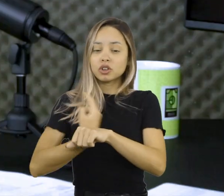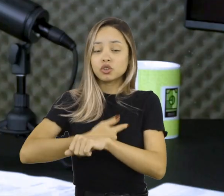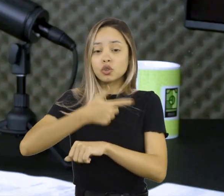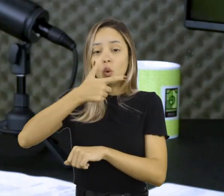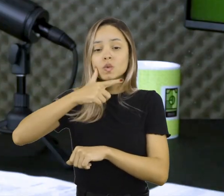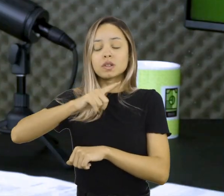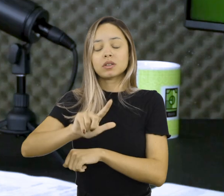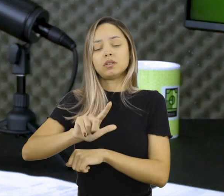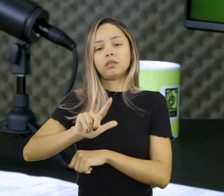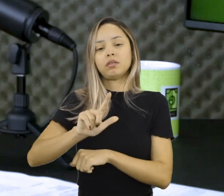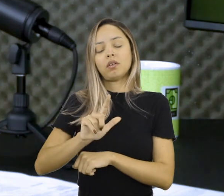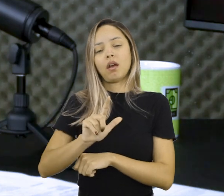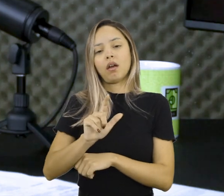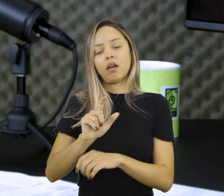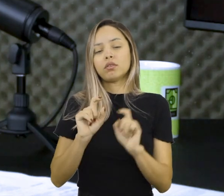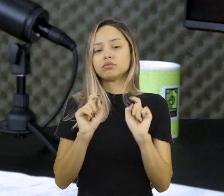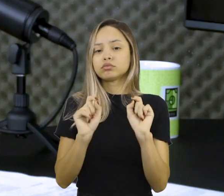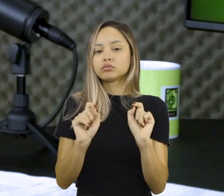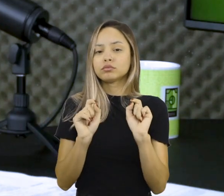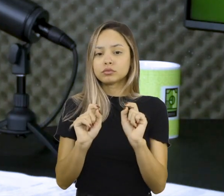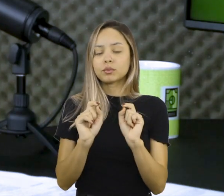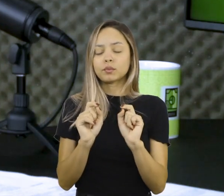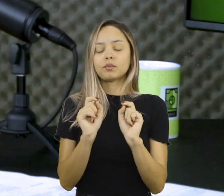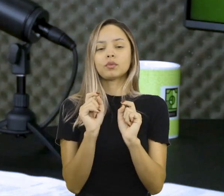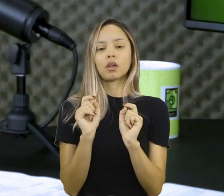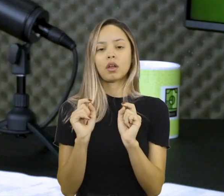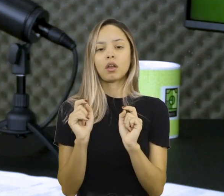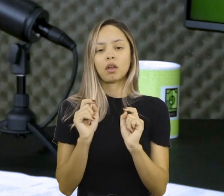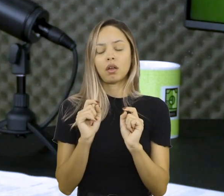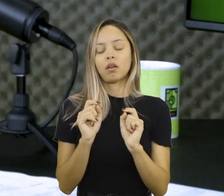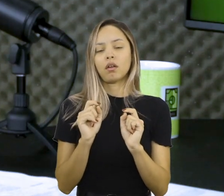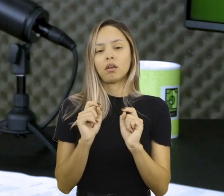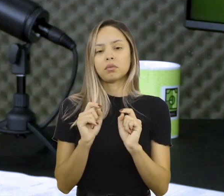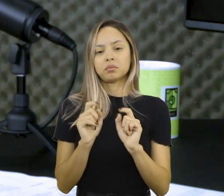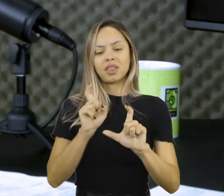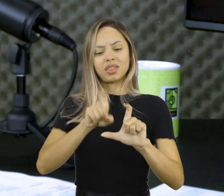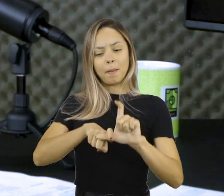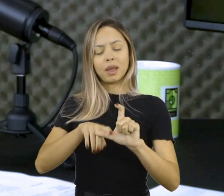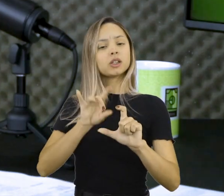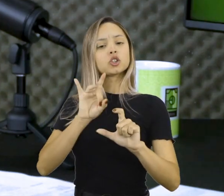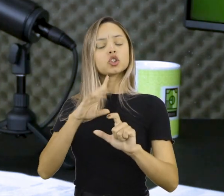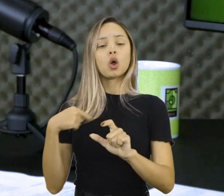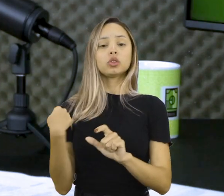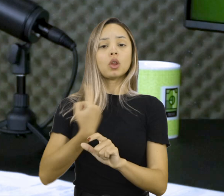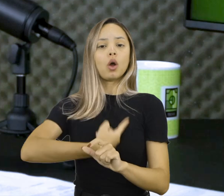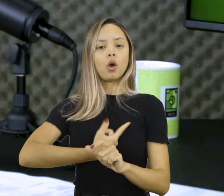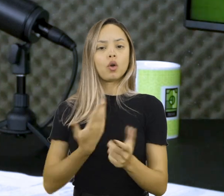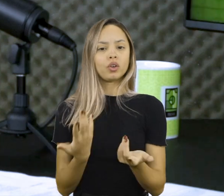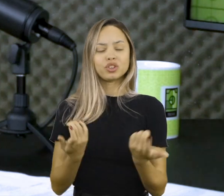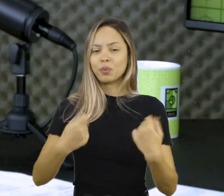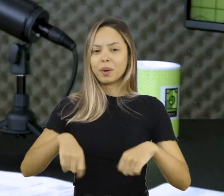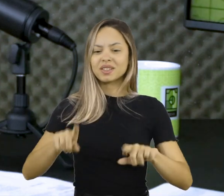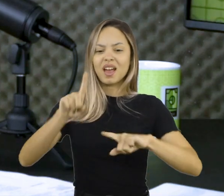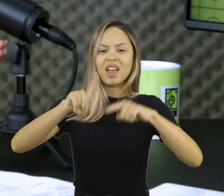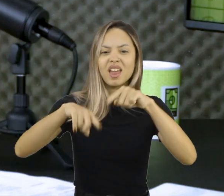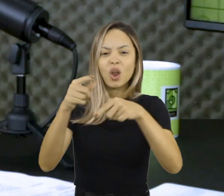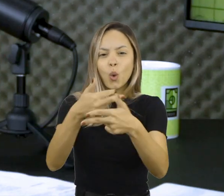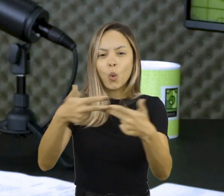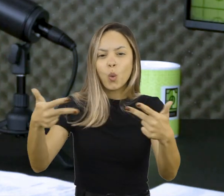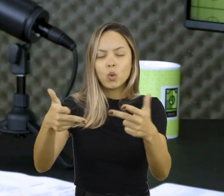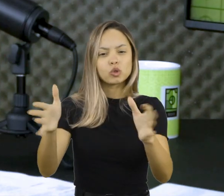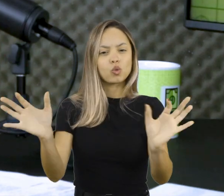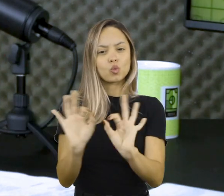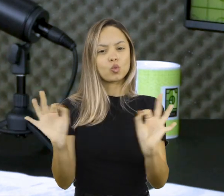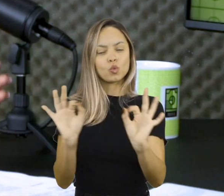eh eh fazer que depende da gente que não necessariamente precisa um recurso então precisa de um